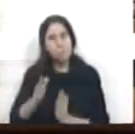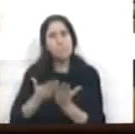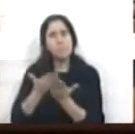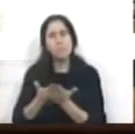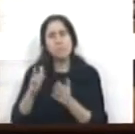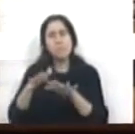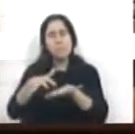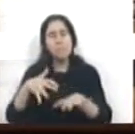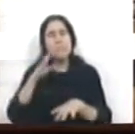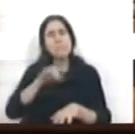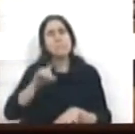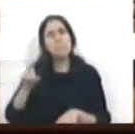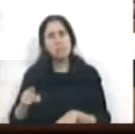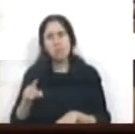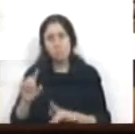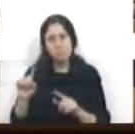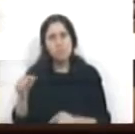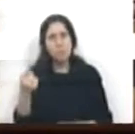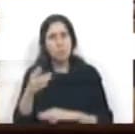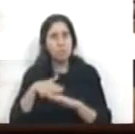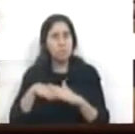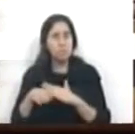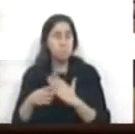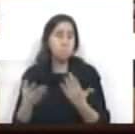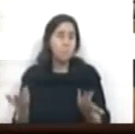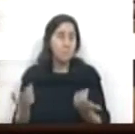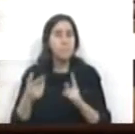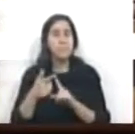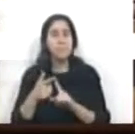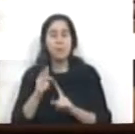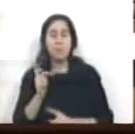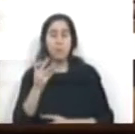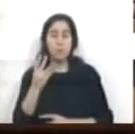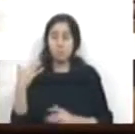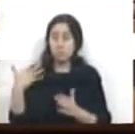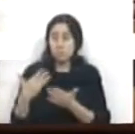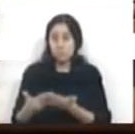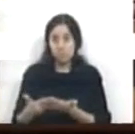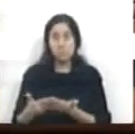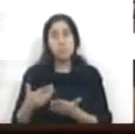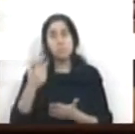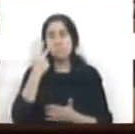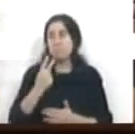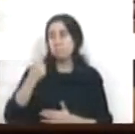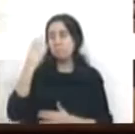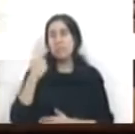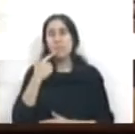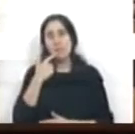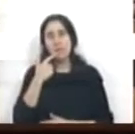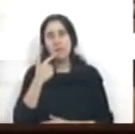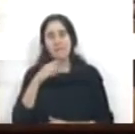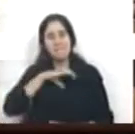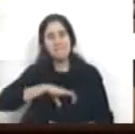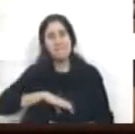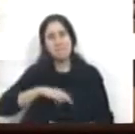neste Parlamento, caso tivessem possibilidade de o fazer? Bem, a julgar pelos últimos 4 anos, serviria para criar mais milionários